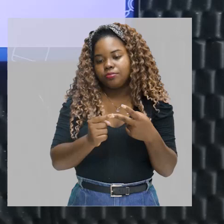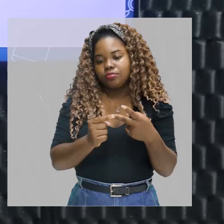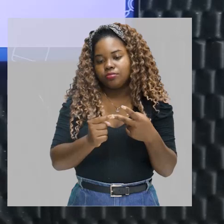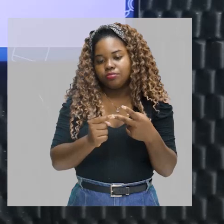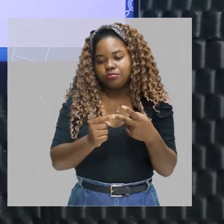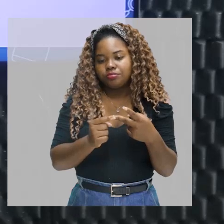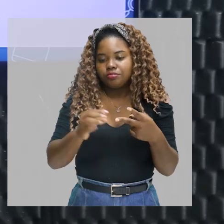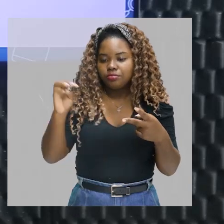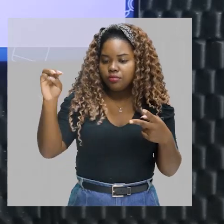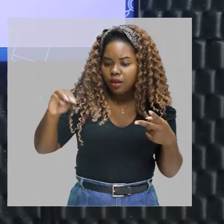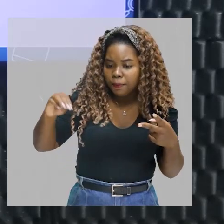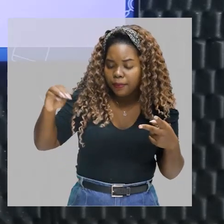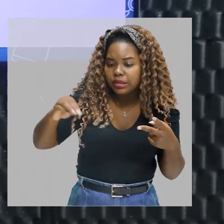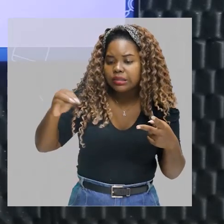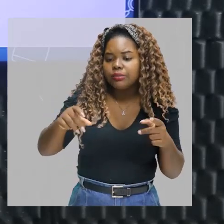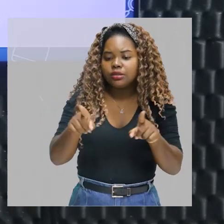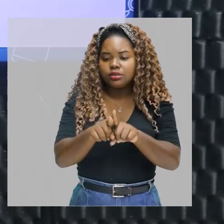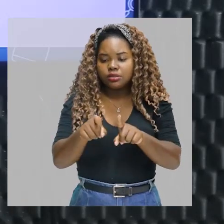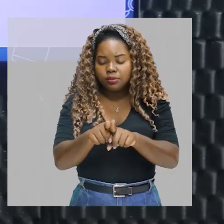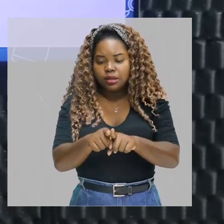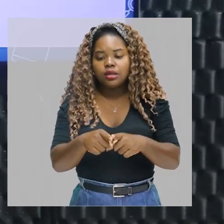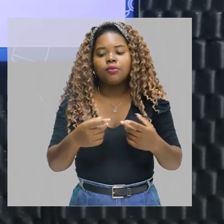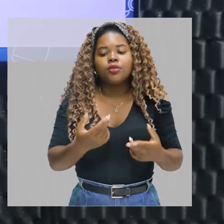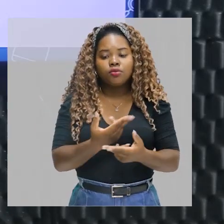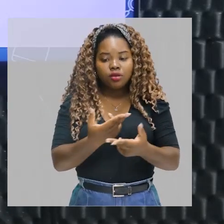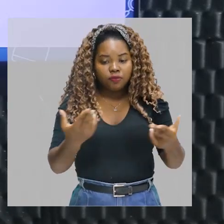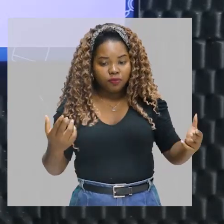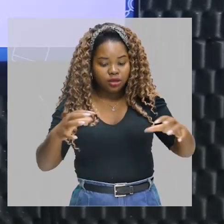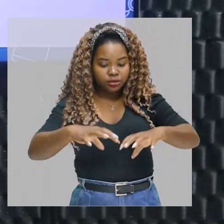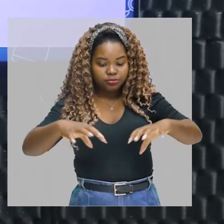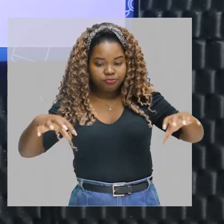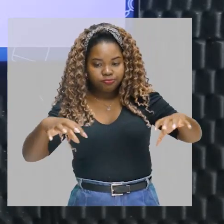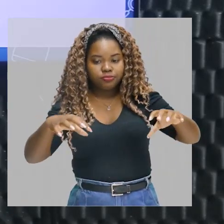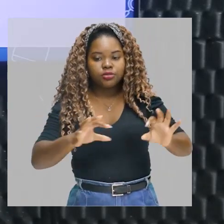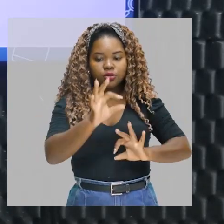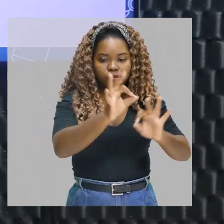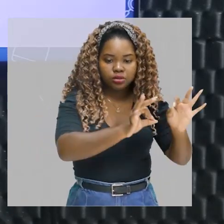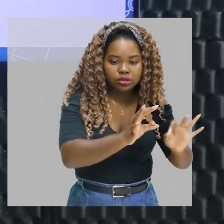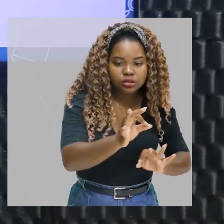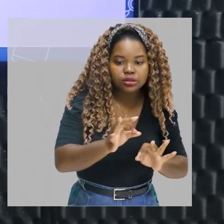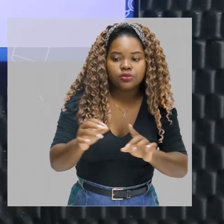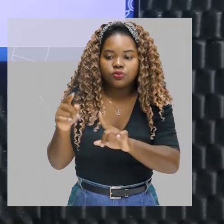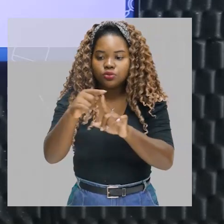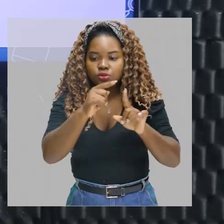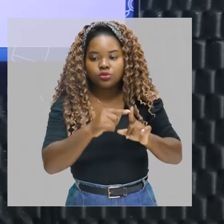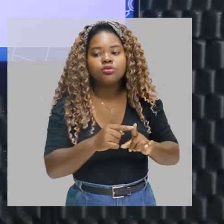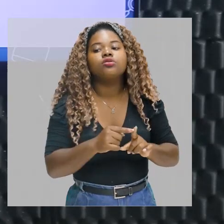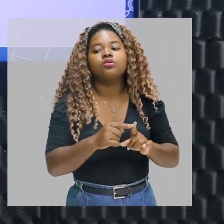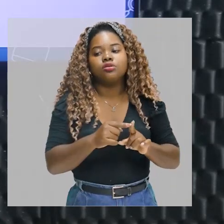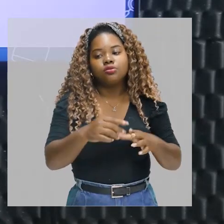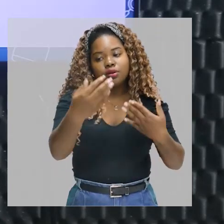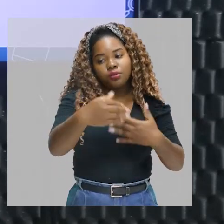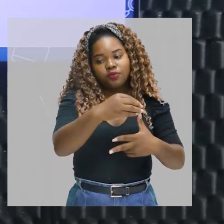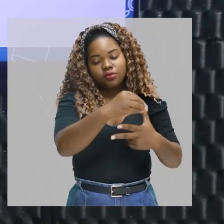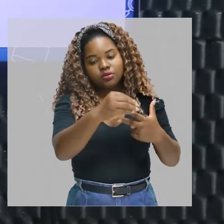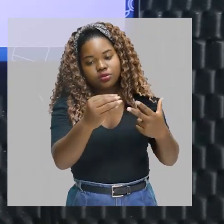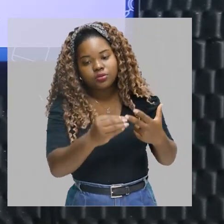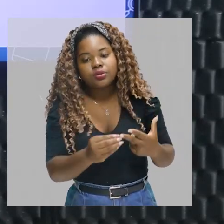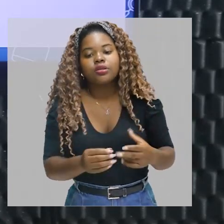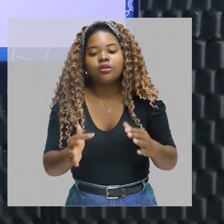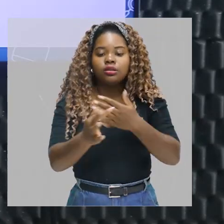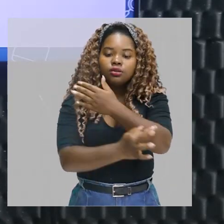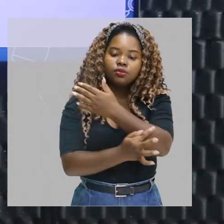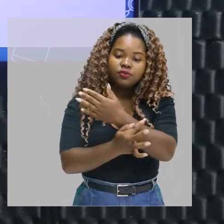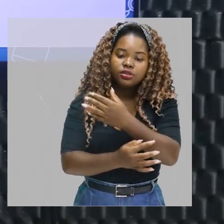tem a área da matemática, né? Então a física ela aparece dentro da área de ciências da natureza ou